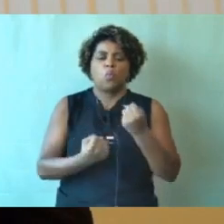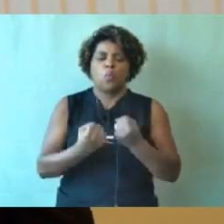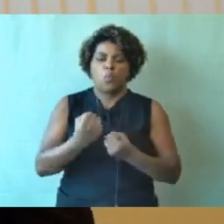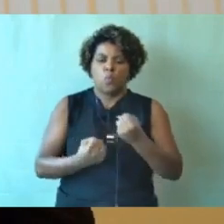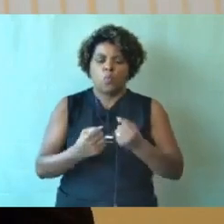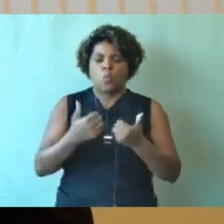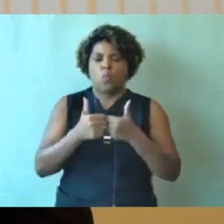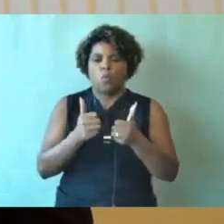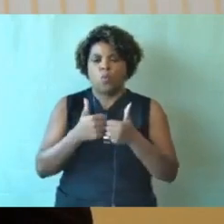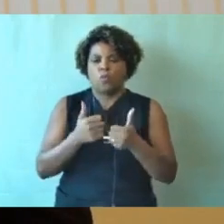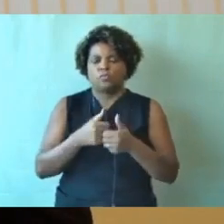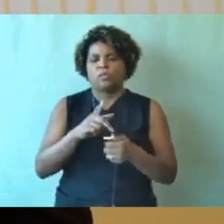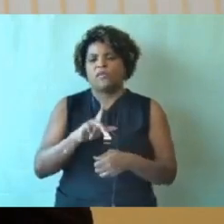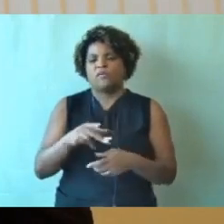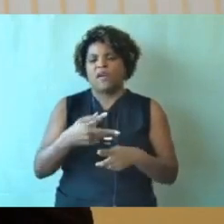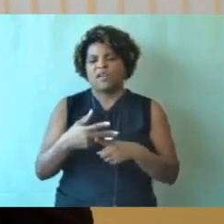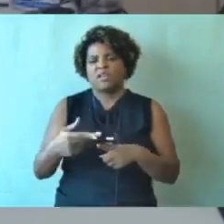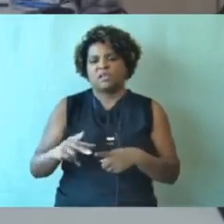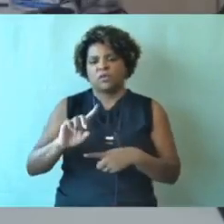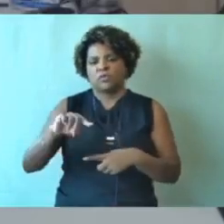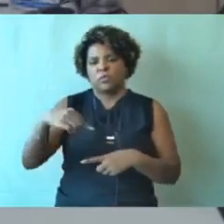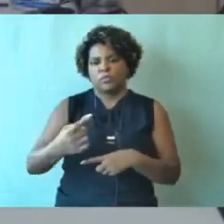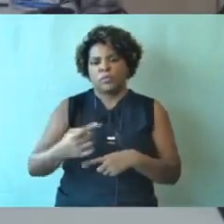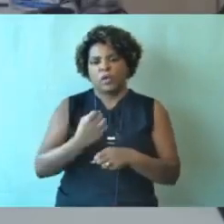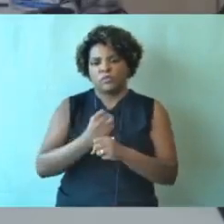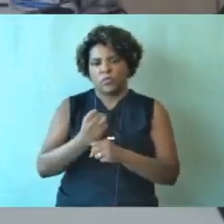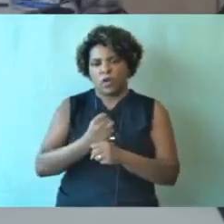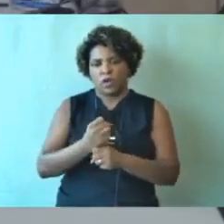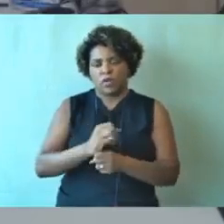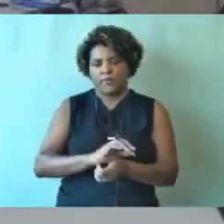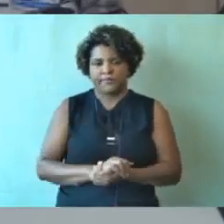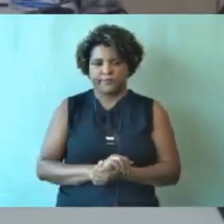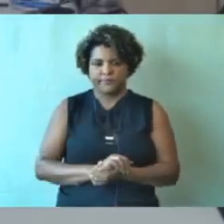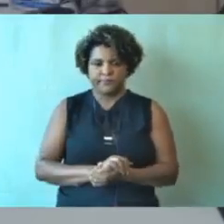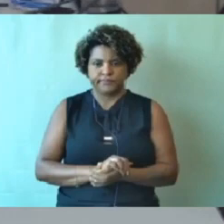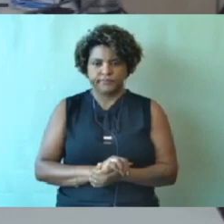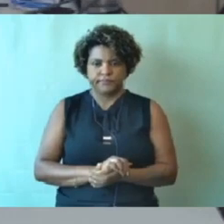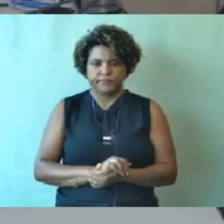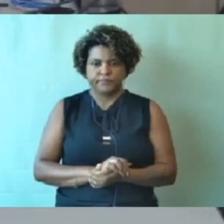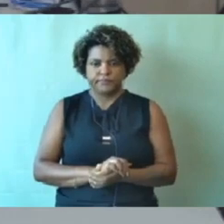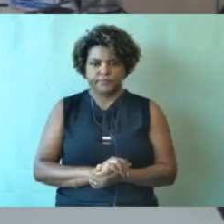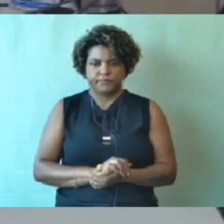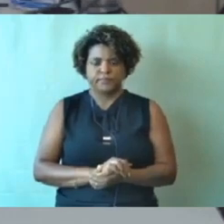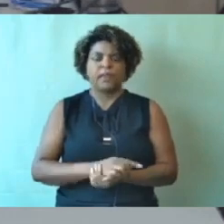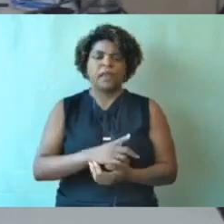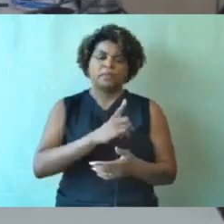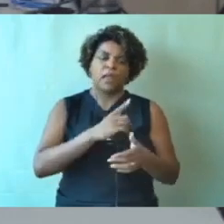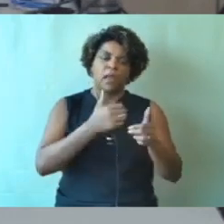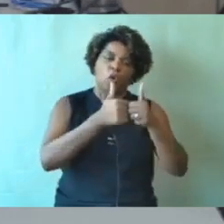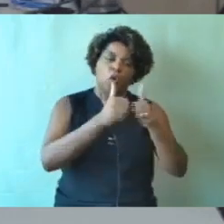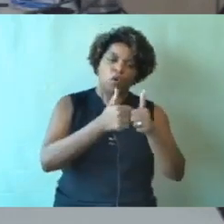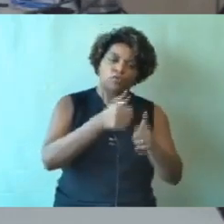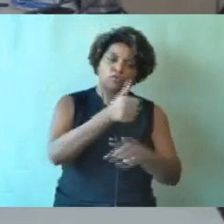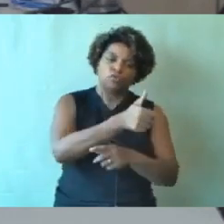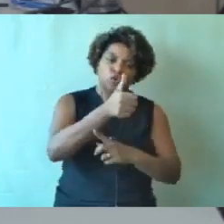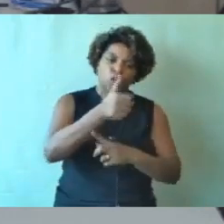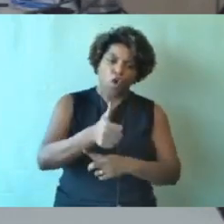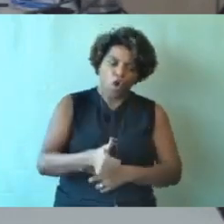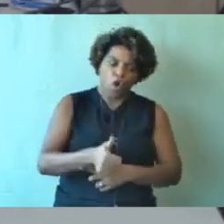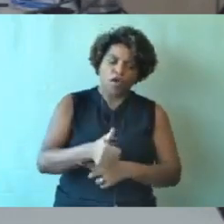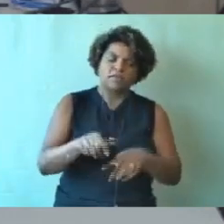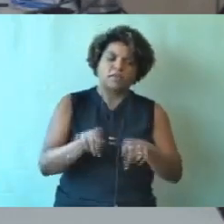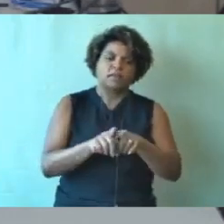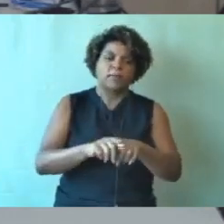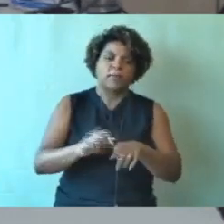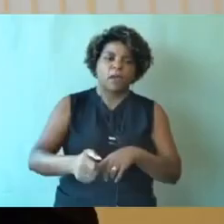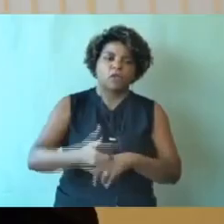sistema inteiro. E aí a gente ficaria com... Mas a gente teria ônibus de 11 e de 12 anos ainda rodando. A gente não consegue chegar nos 10 de novo,